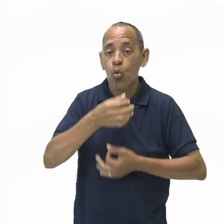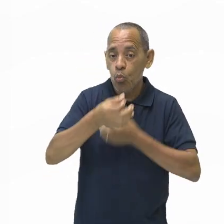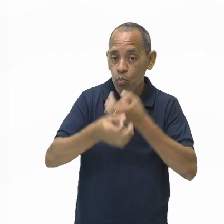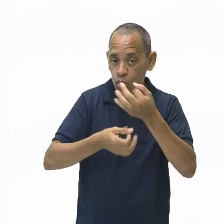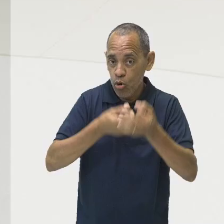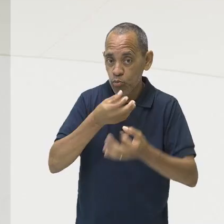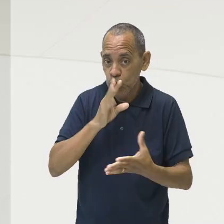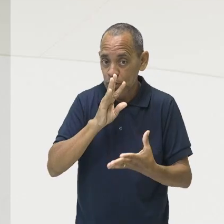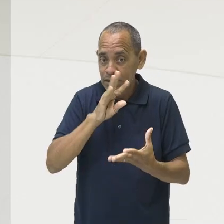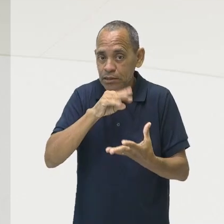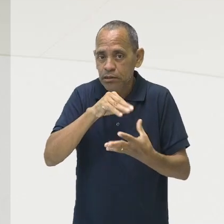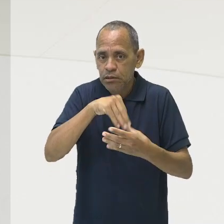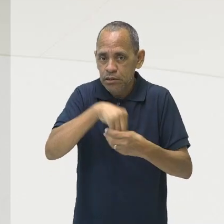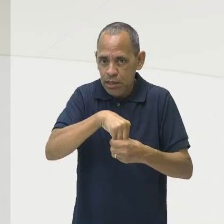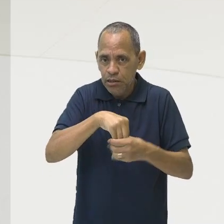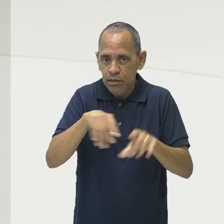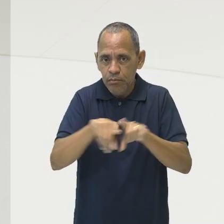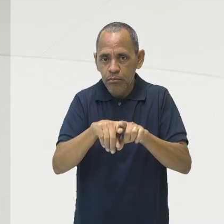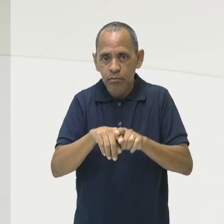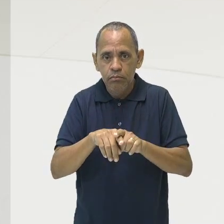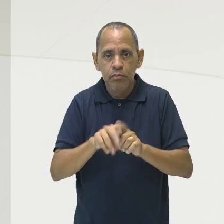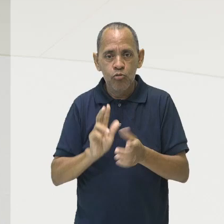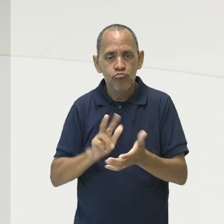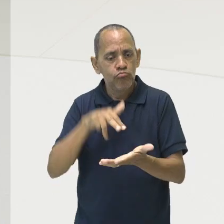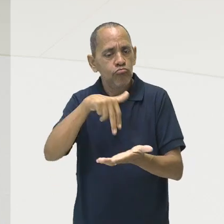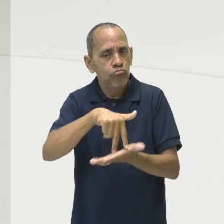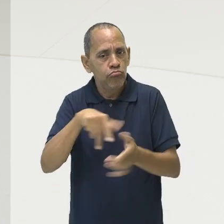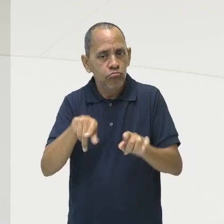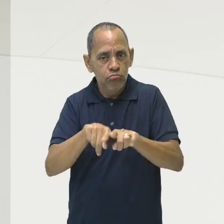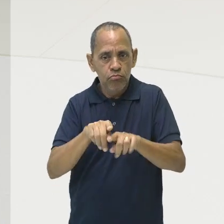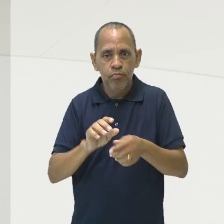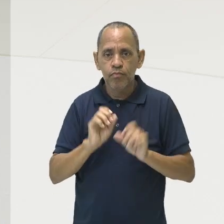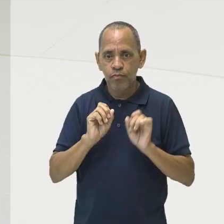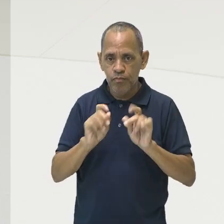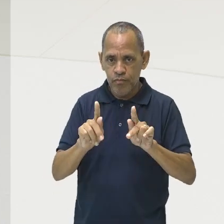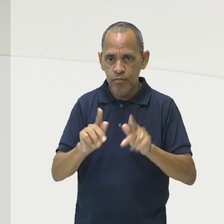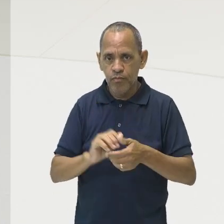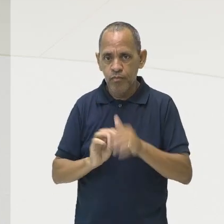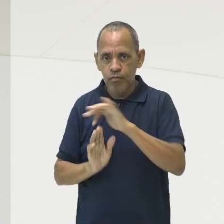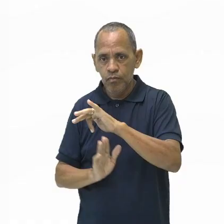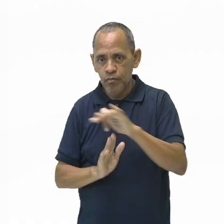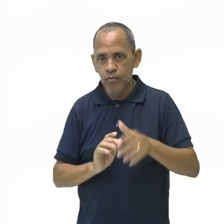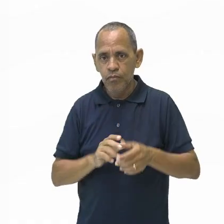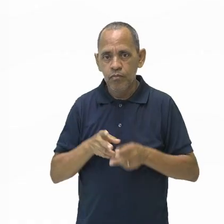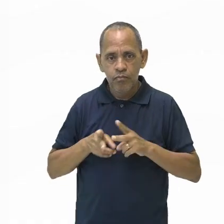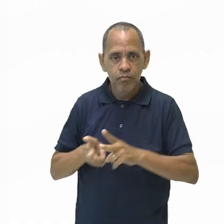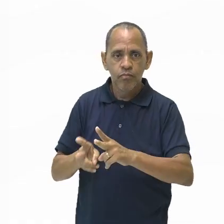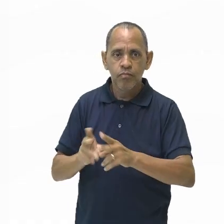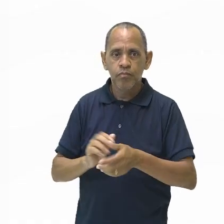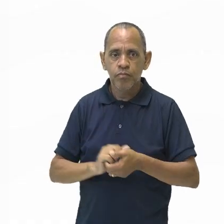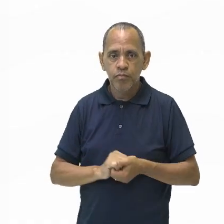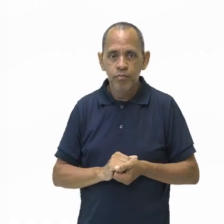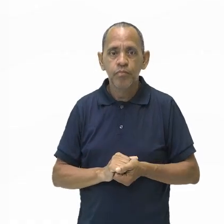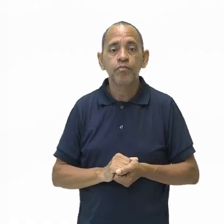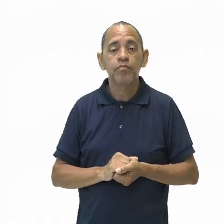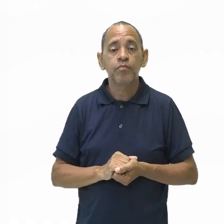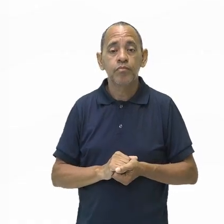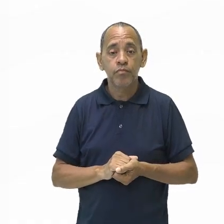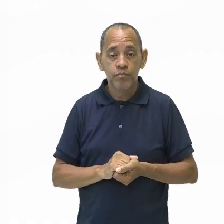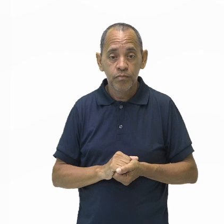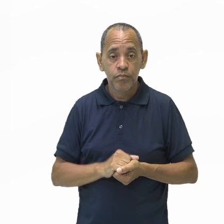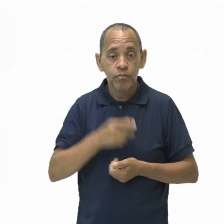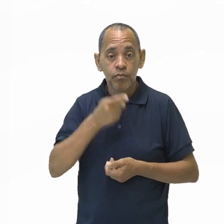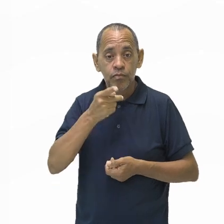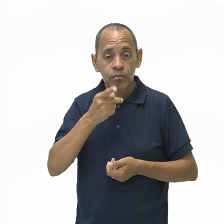opinião, um posicionamento. Ok? Muito bem, então vamos lá continuar. E aí vamos falar aqui, olha,